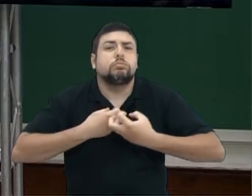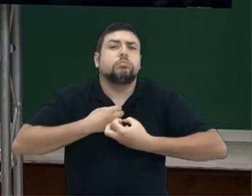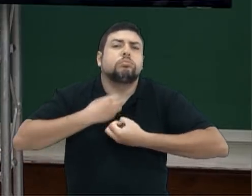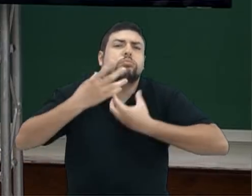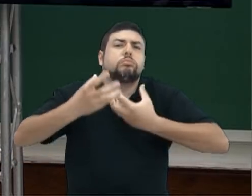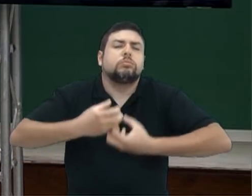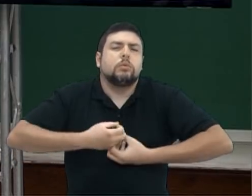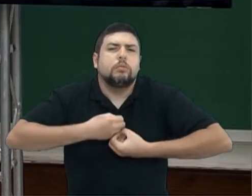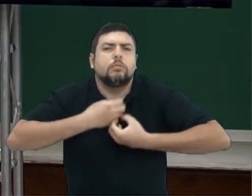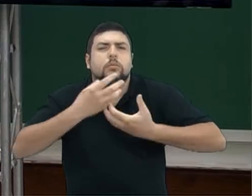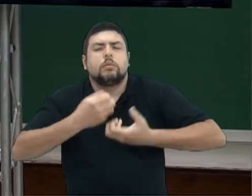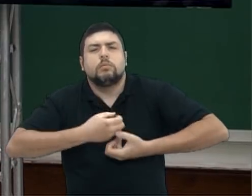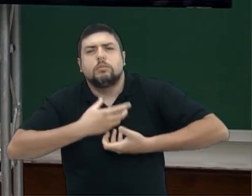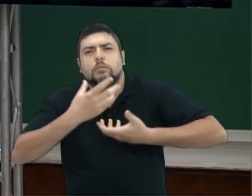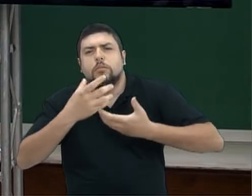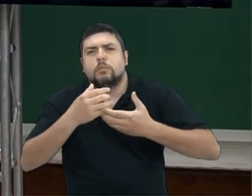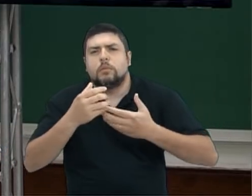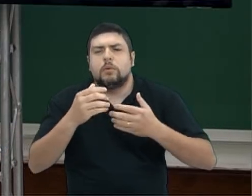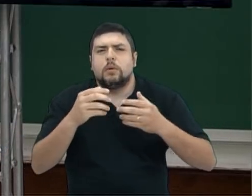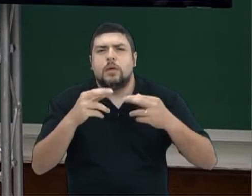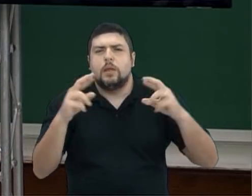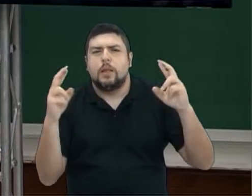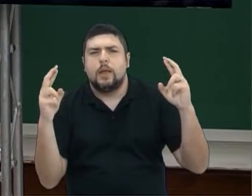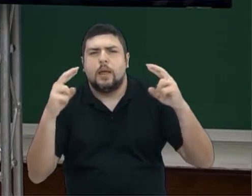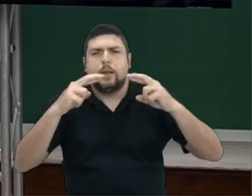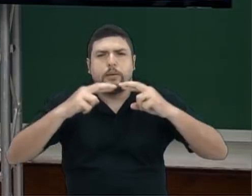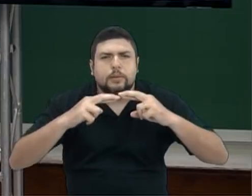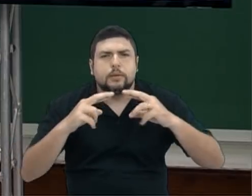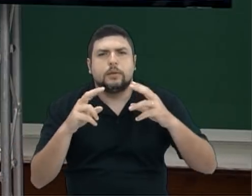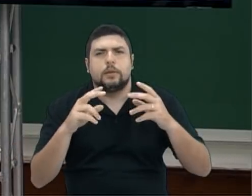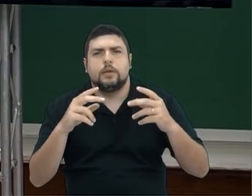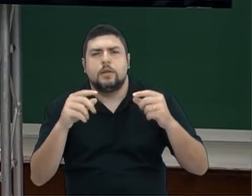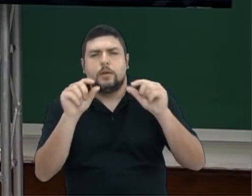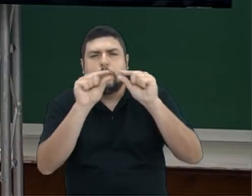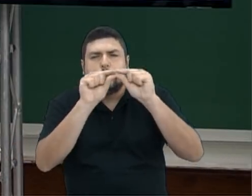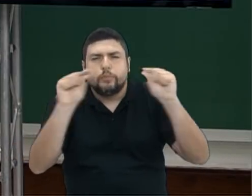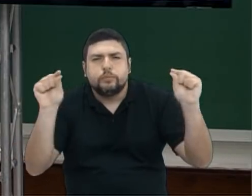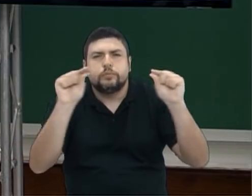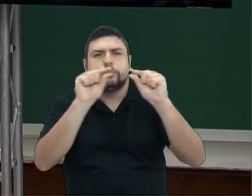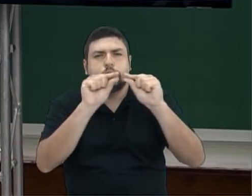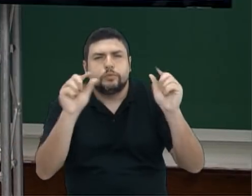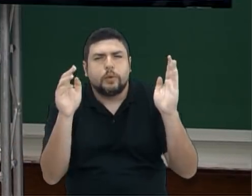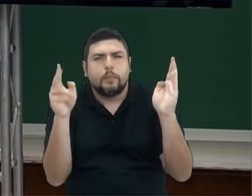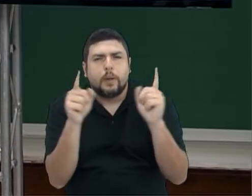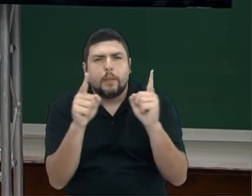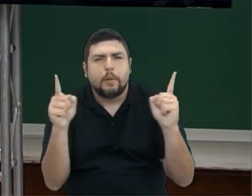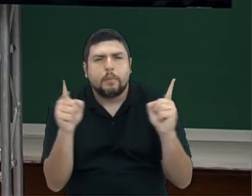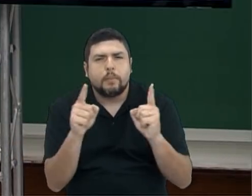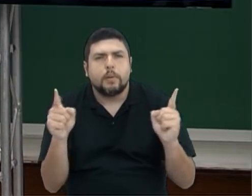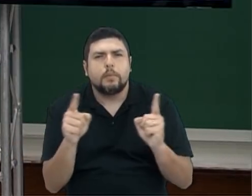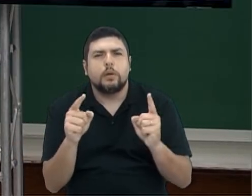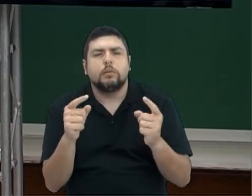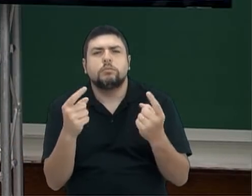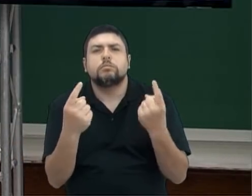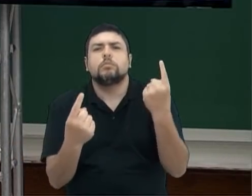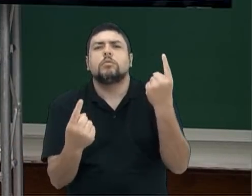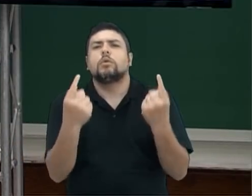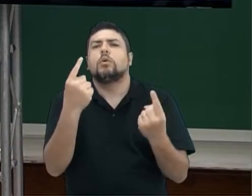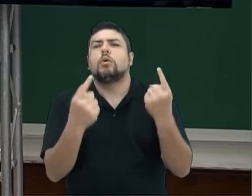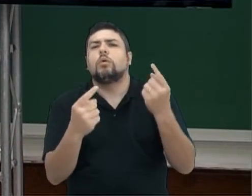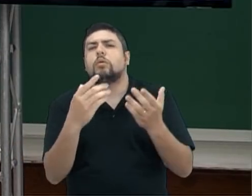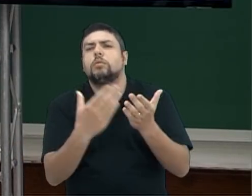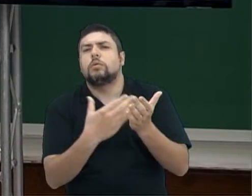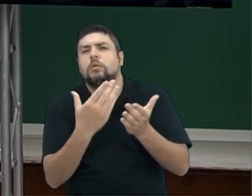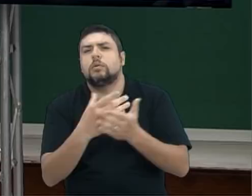figuras de linguagem, a rima, o verso. Hein? Então, qual que é a linguagem empregada